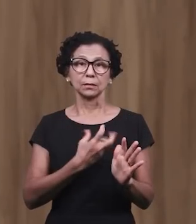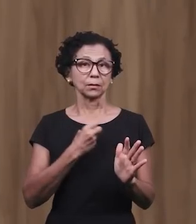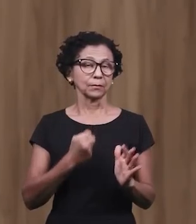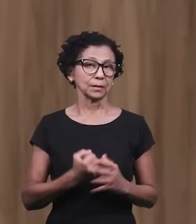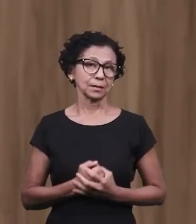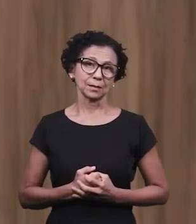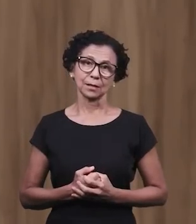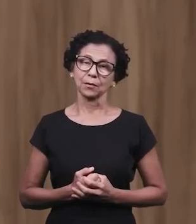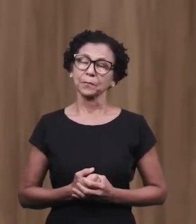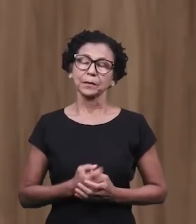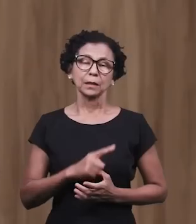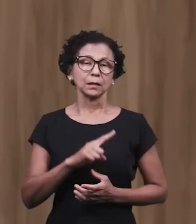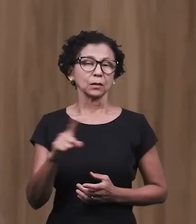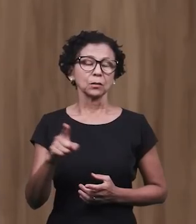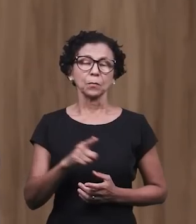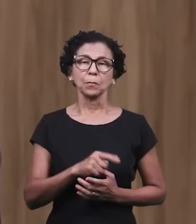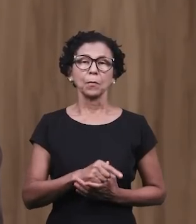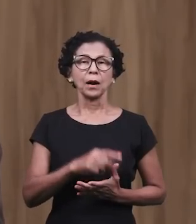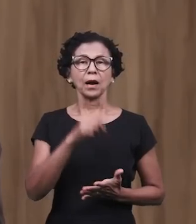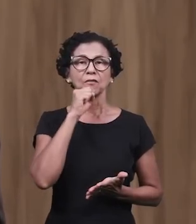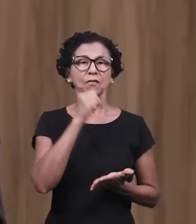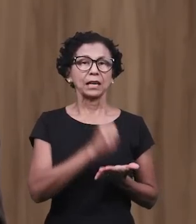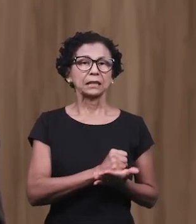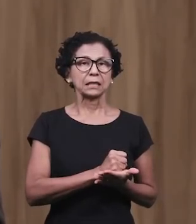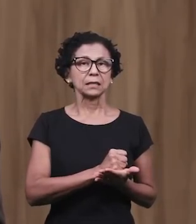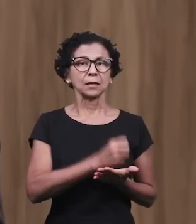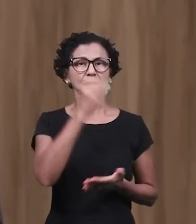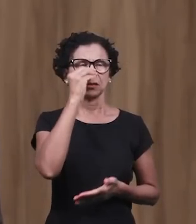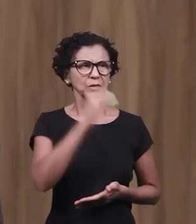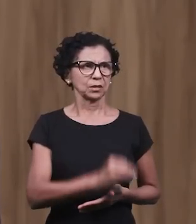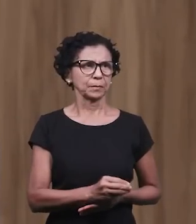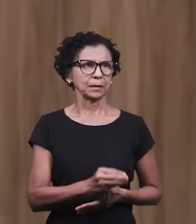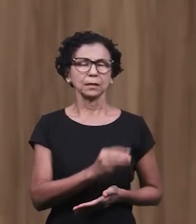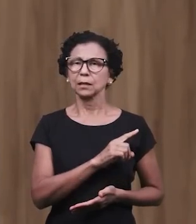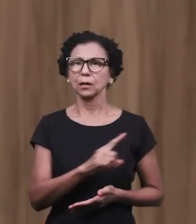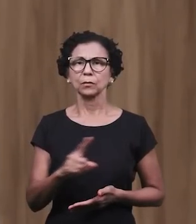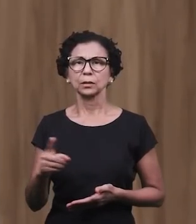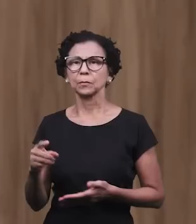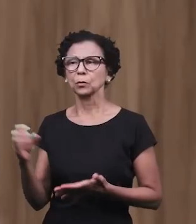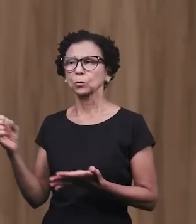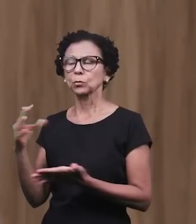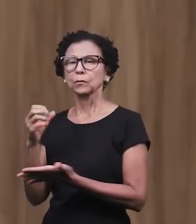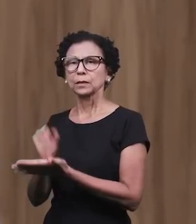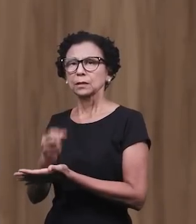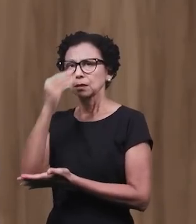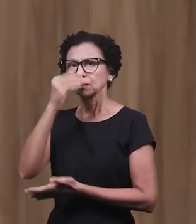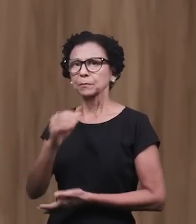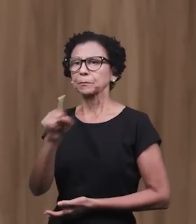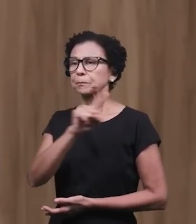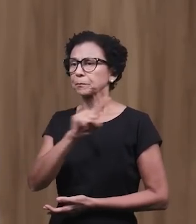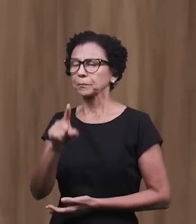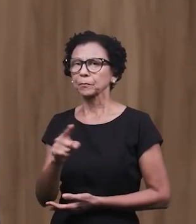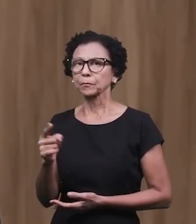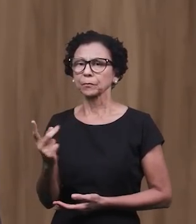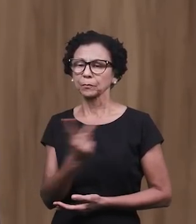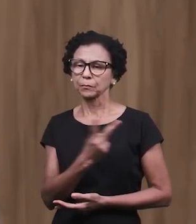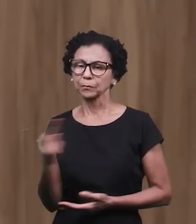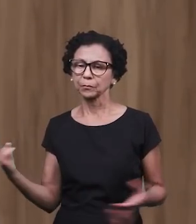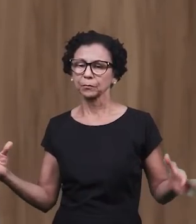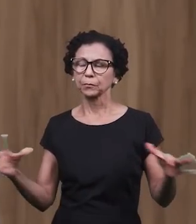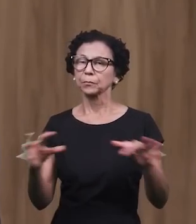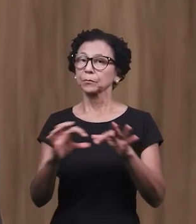4 casais. Então o Senhor, é uma das explicações, deu muitos anos de